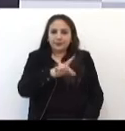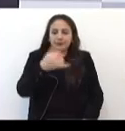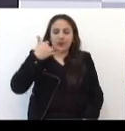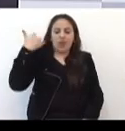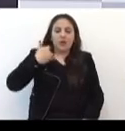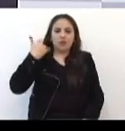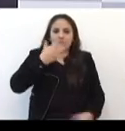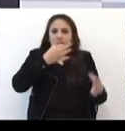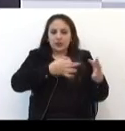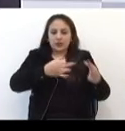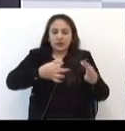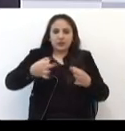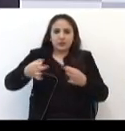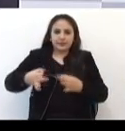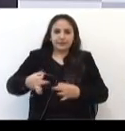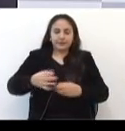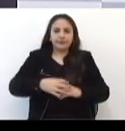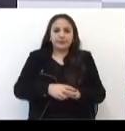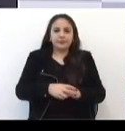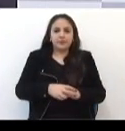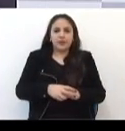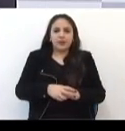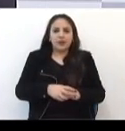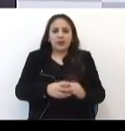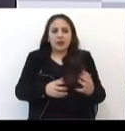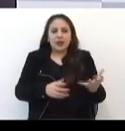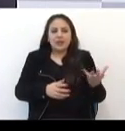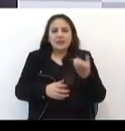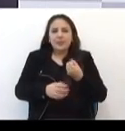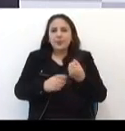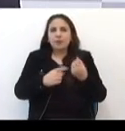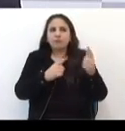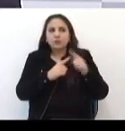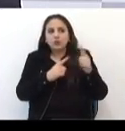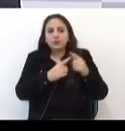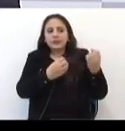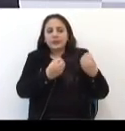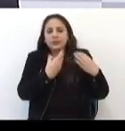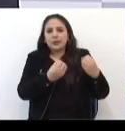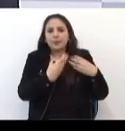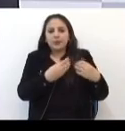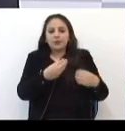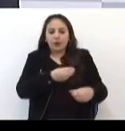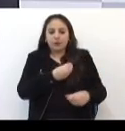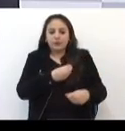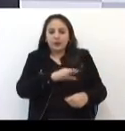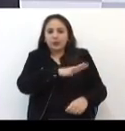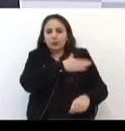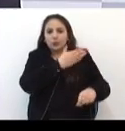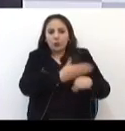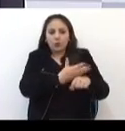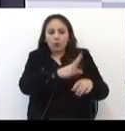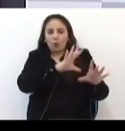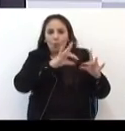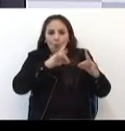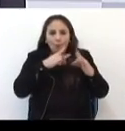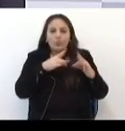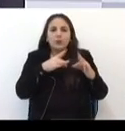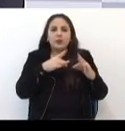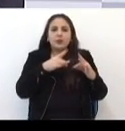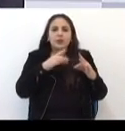e cada faixa etária, de acordo com as características da faixa etária, recebe um tipo de educação, que é para a vida